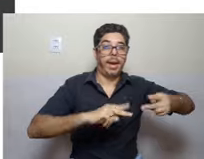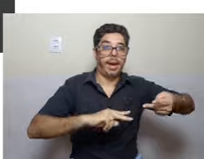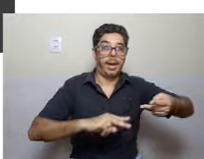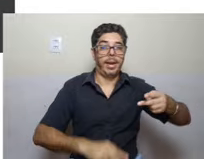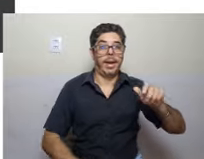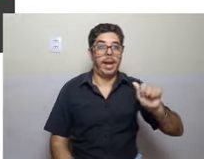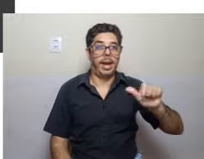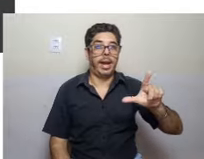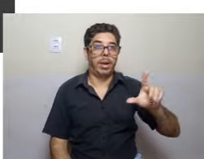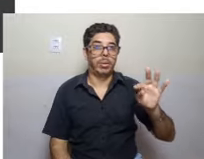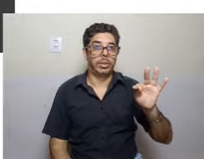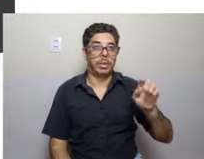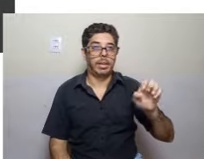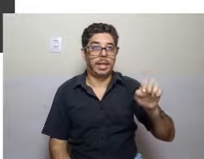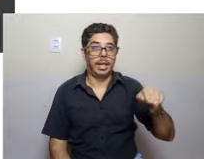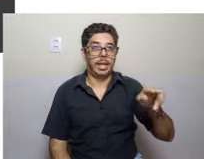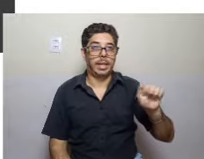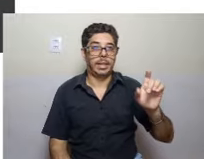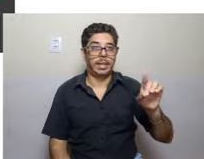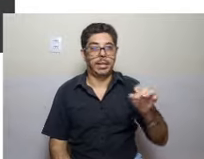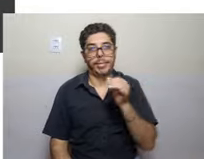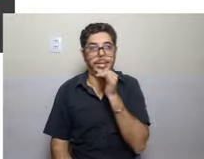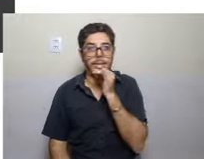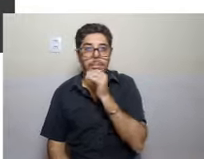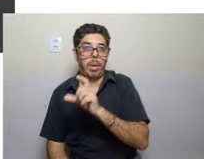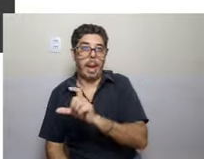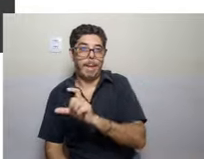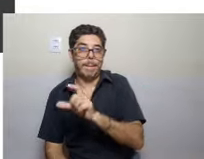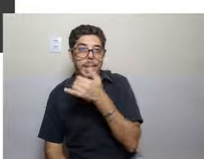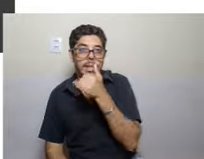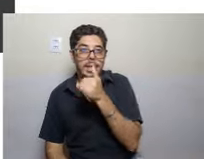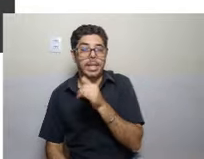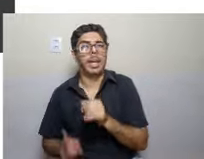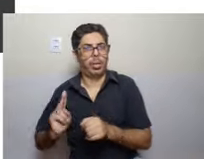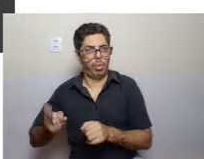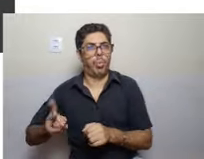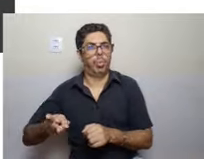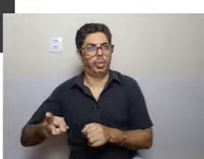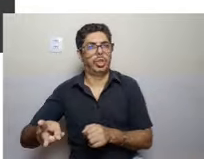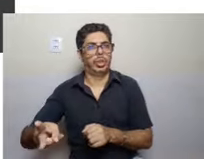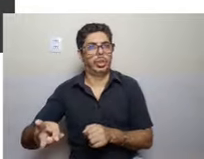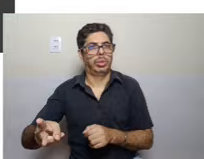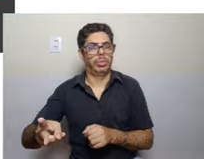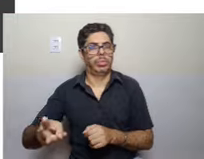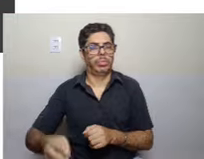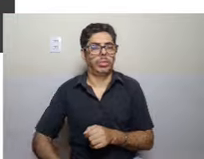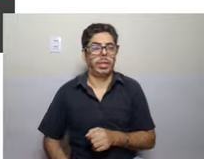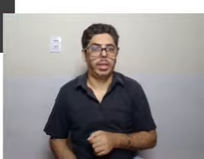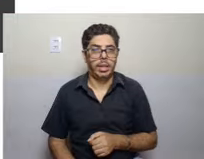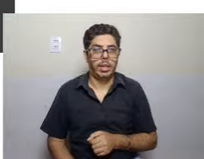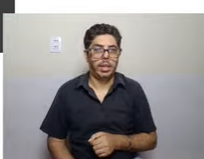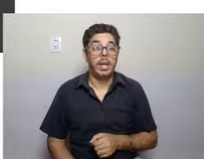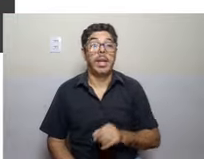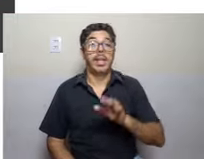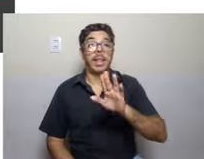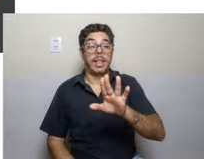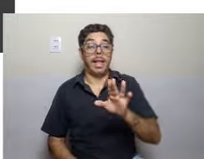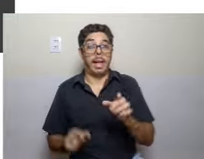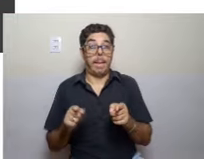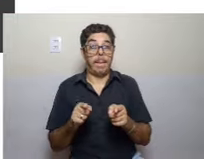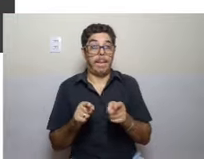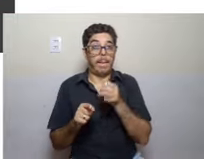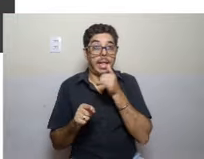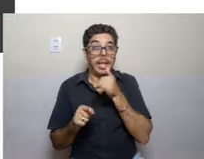Uma bateria, por exemplo, produz uma corrente contínua em um circuito. Na bateria, cada um dos seus terminais tem sempre o